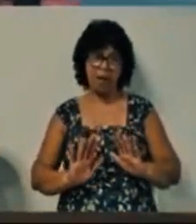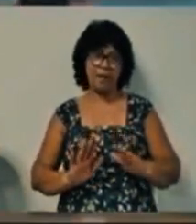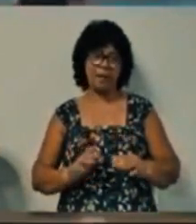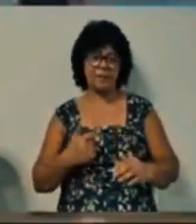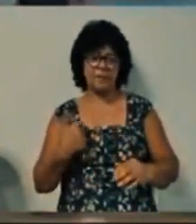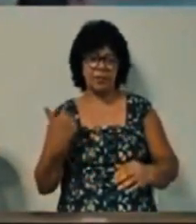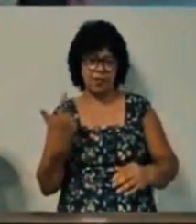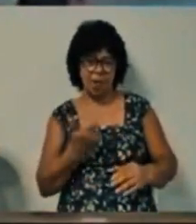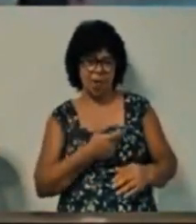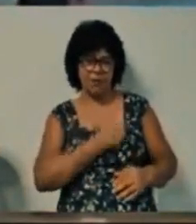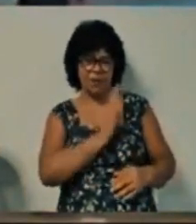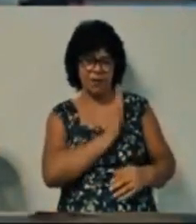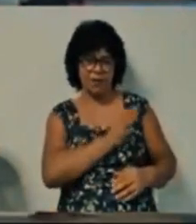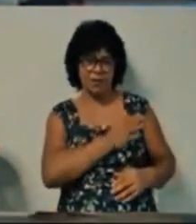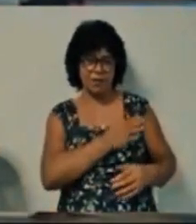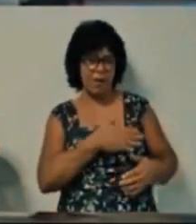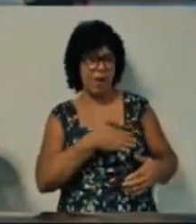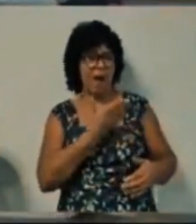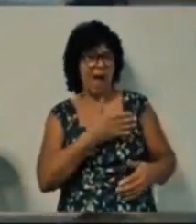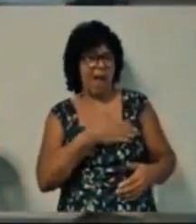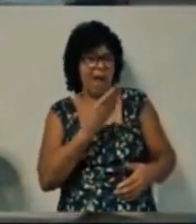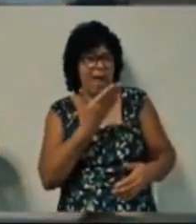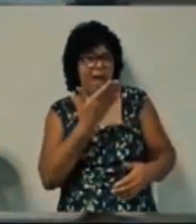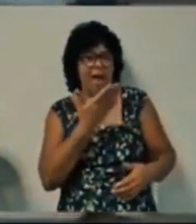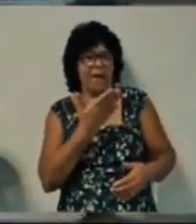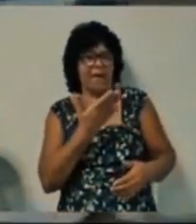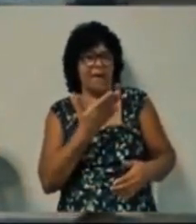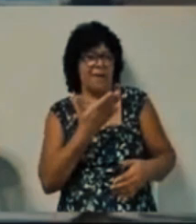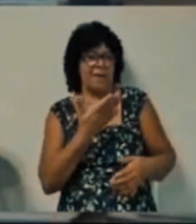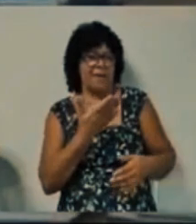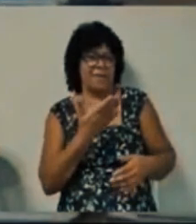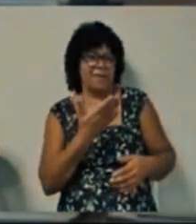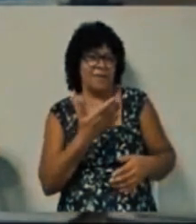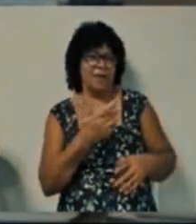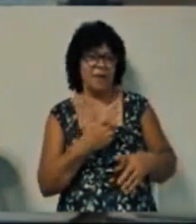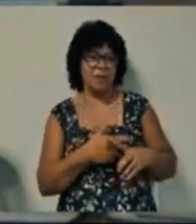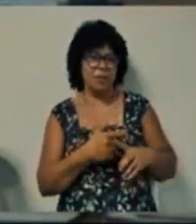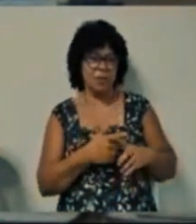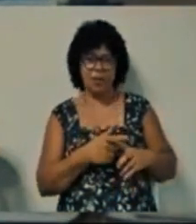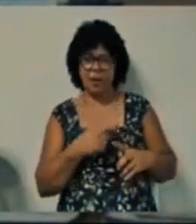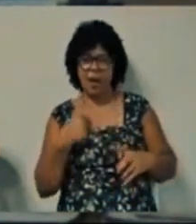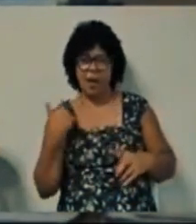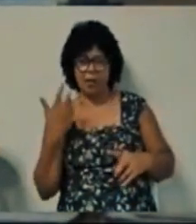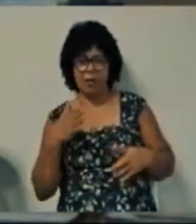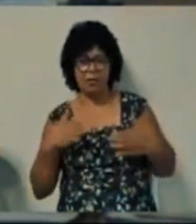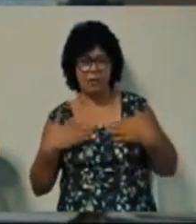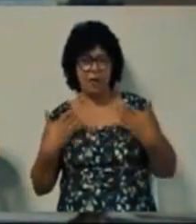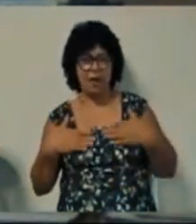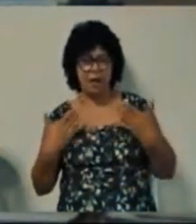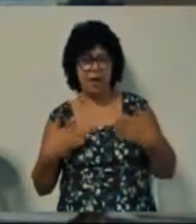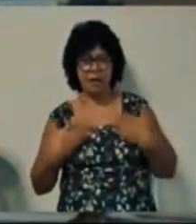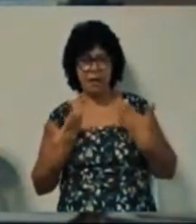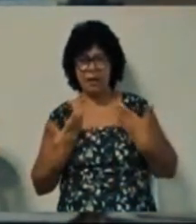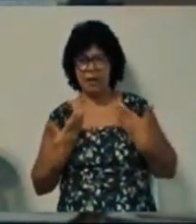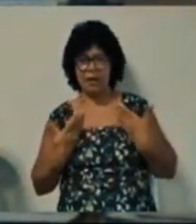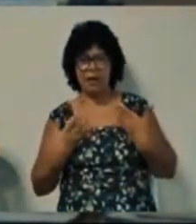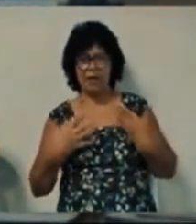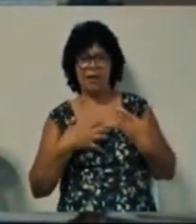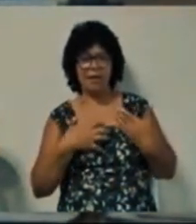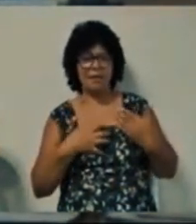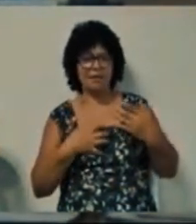alegria, porque a nossa alegria não depende de circunstância. A nossa alegria é uma pessoa, e essa pessoa é